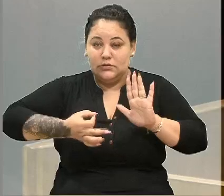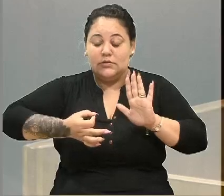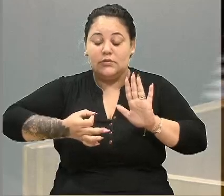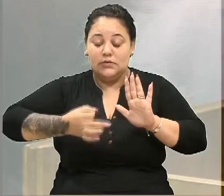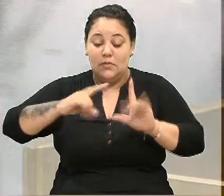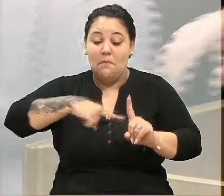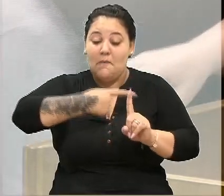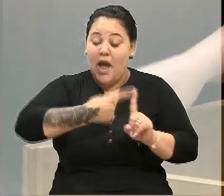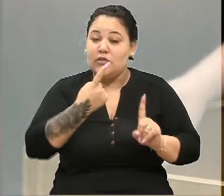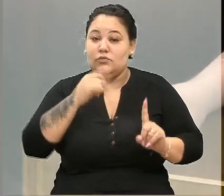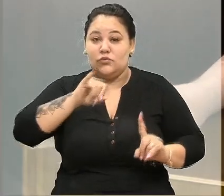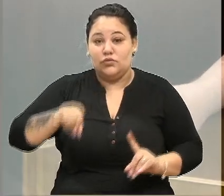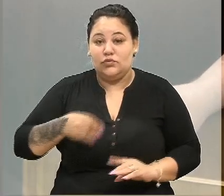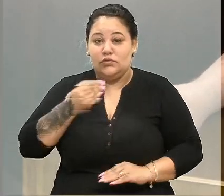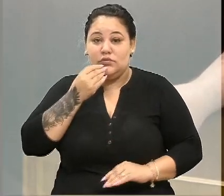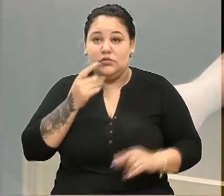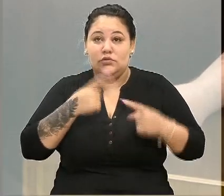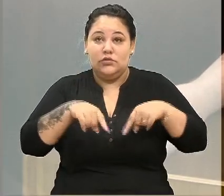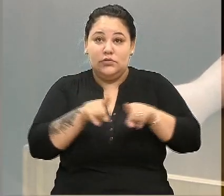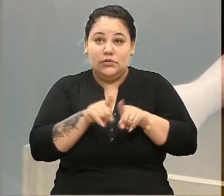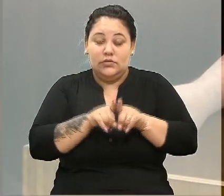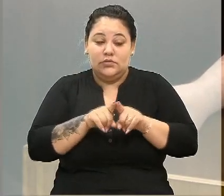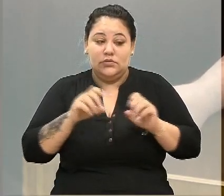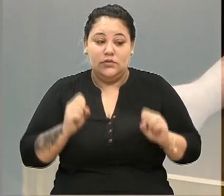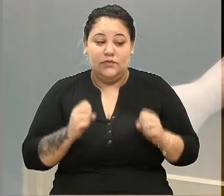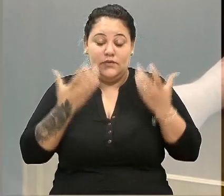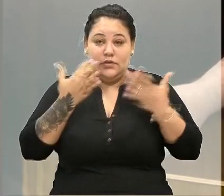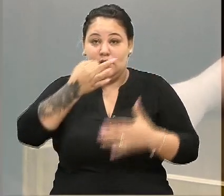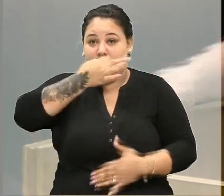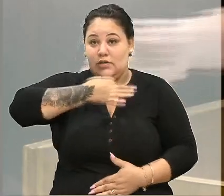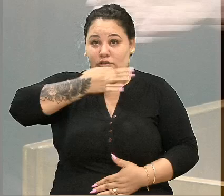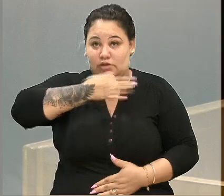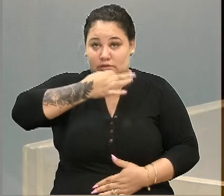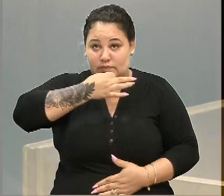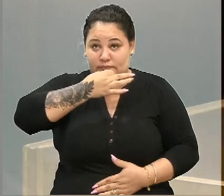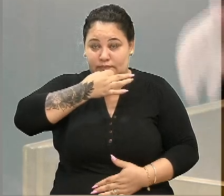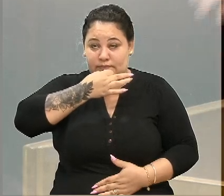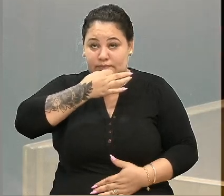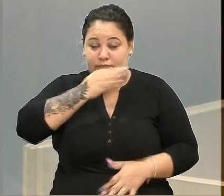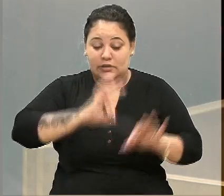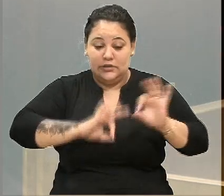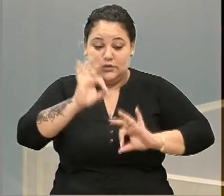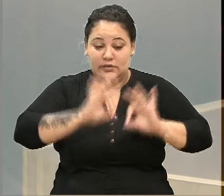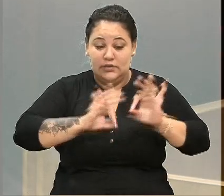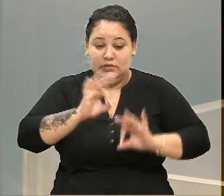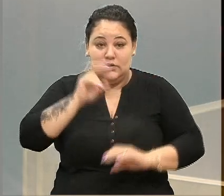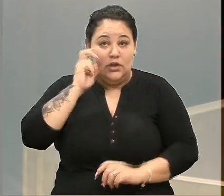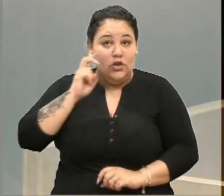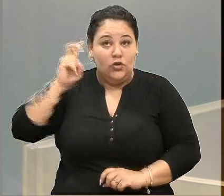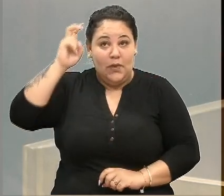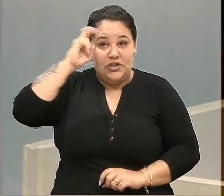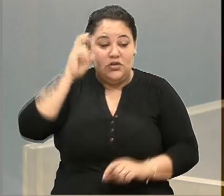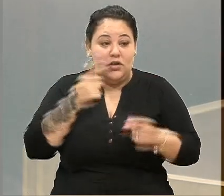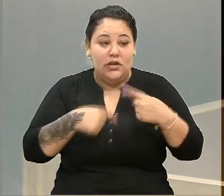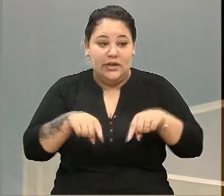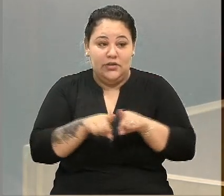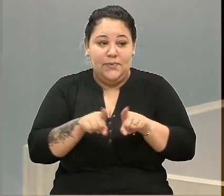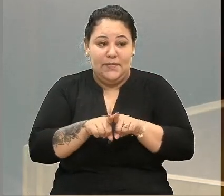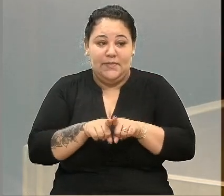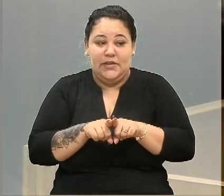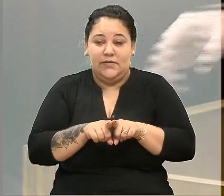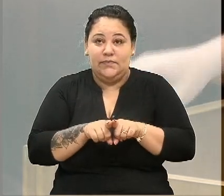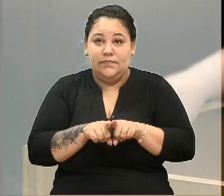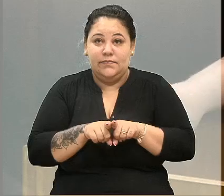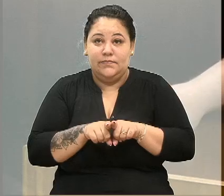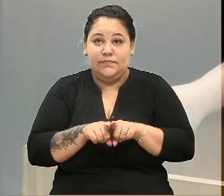uma oportunidade de evento em Caxias do Sul, voltado para a cultura, voltado para o turismo, e que a gente pode,